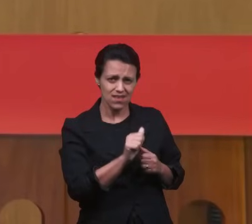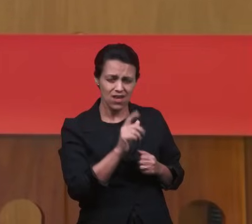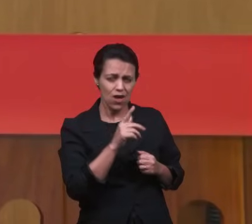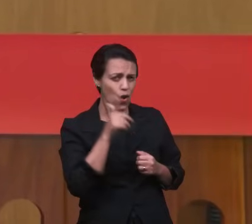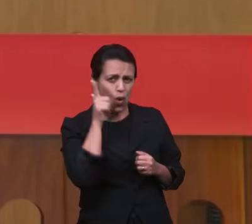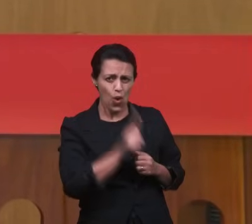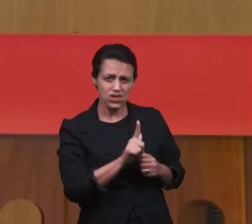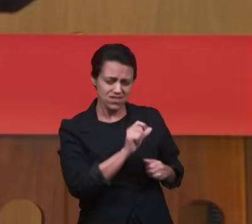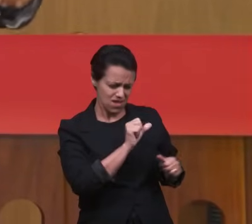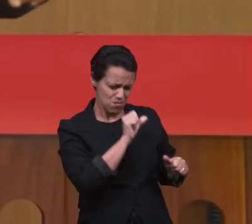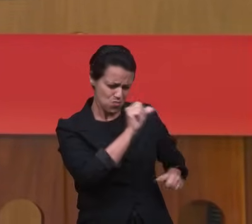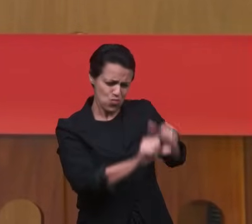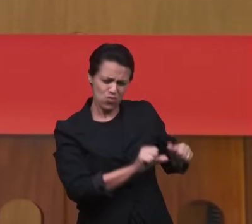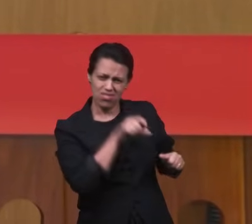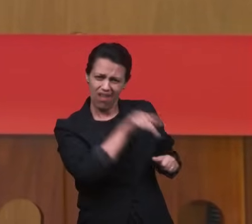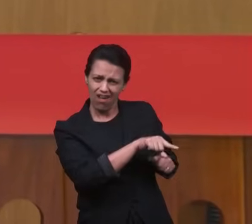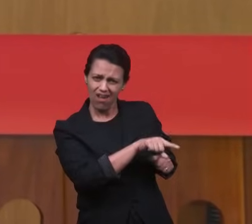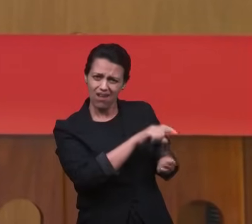O que está aí não tem quem segura.